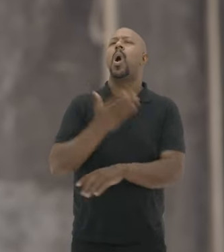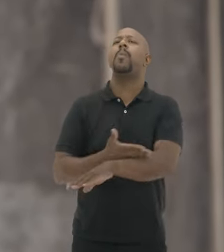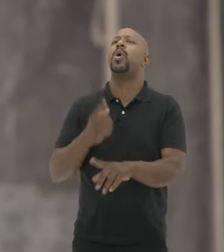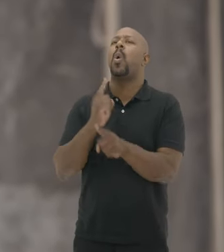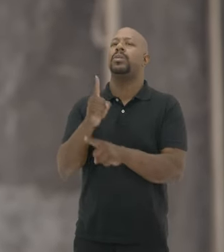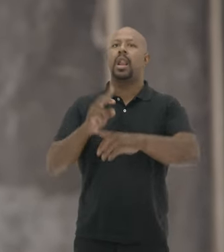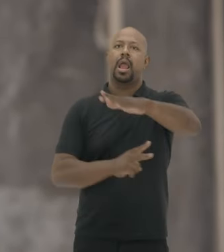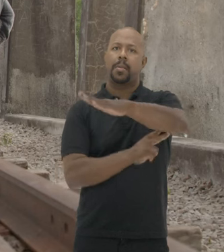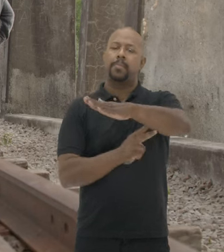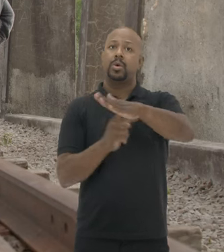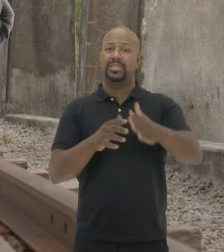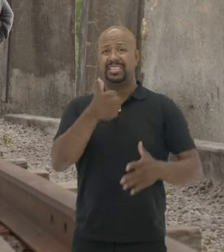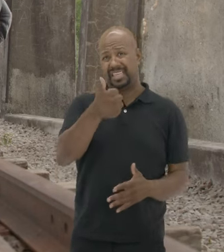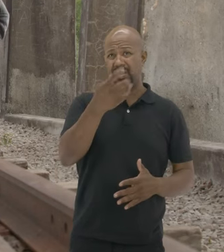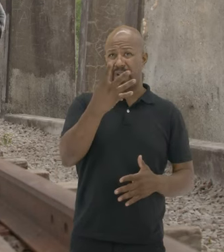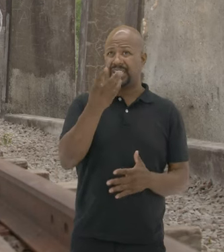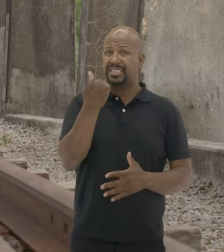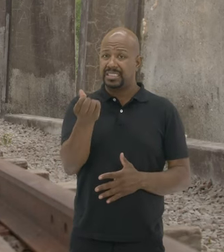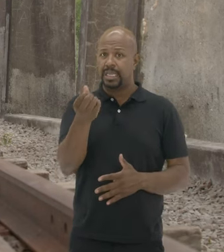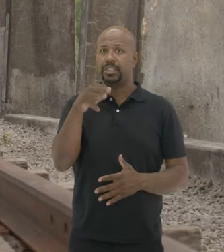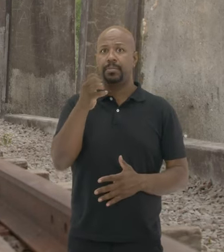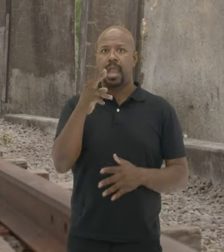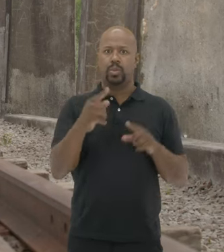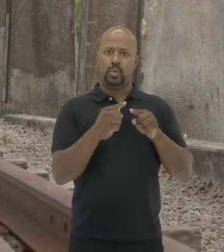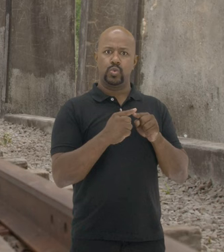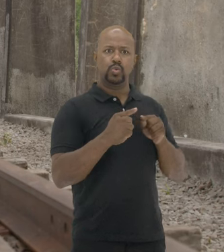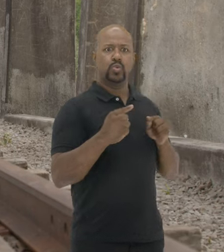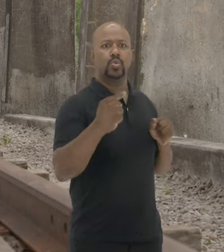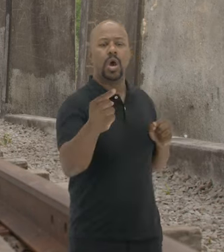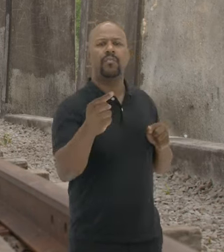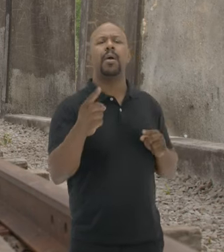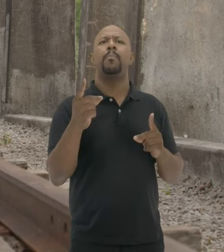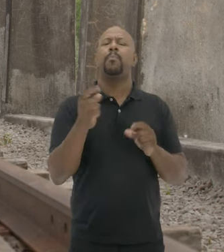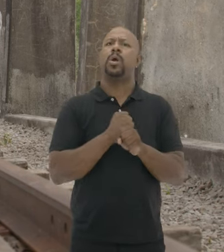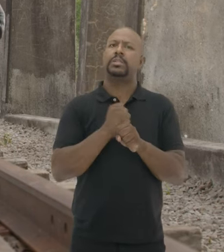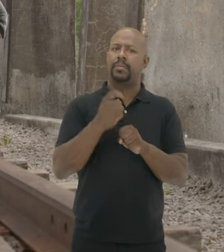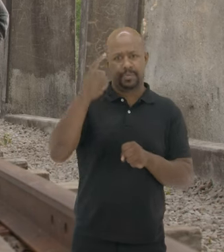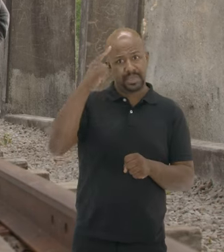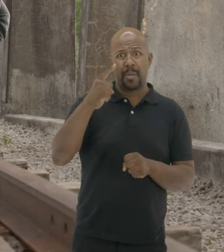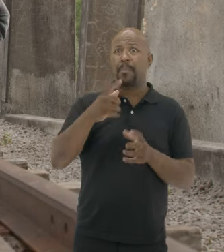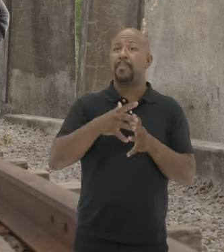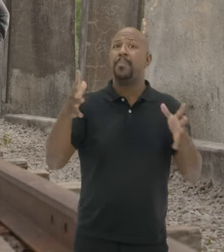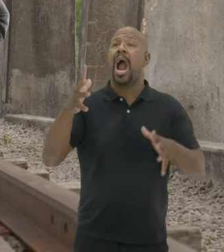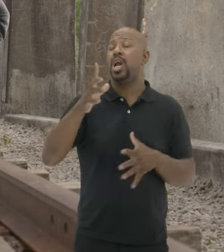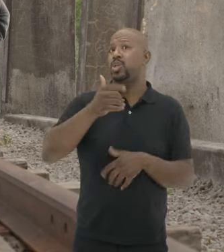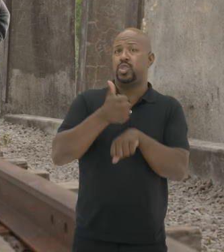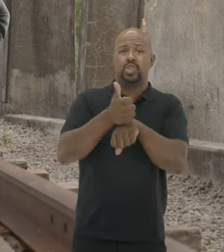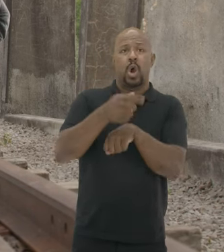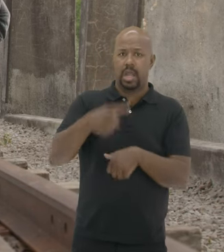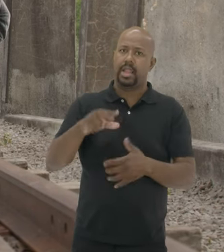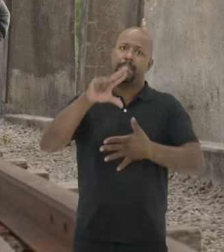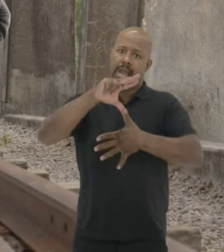encontrar uma ponte desse porte são 146 metros de vão livre foi por muito tempo considerado o maior vão da América